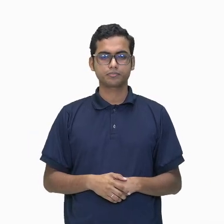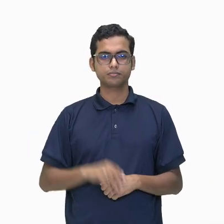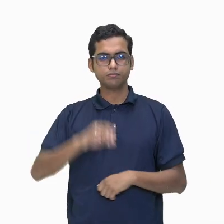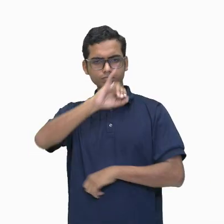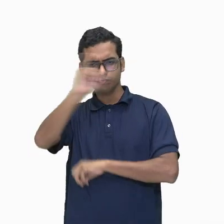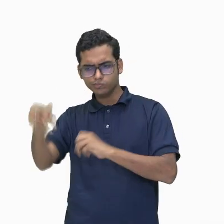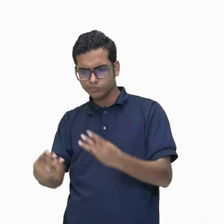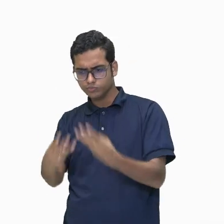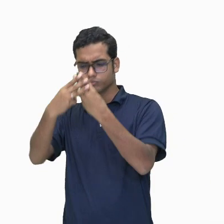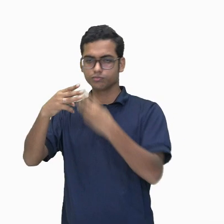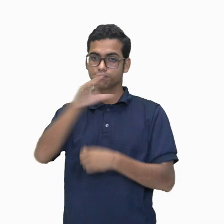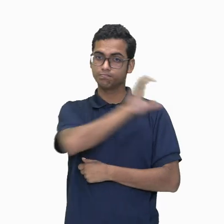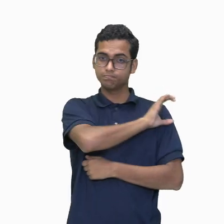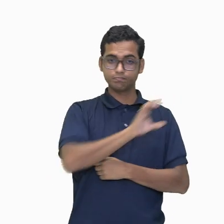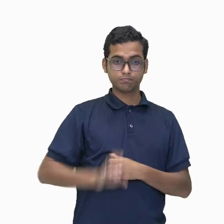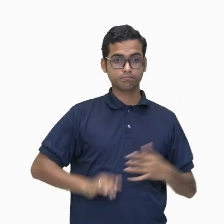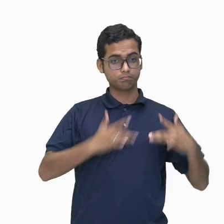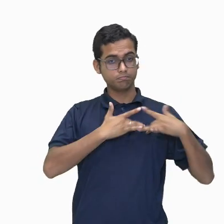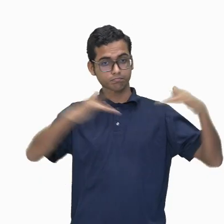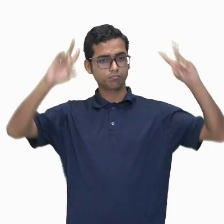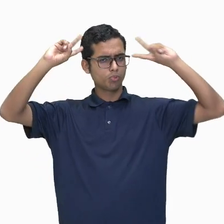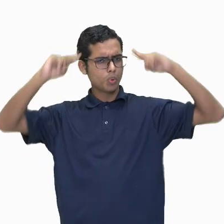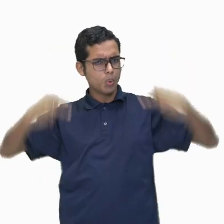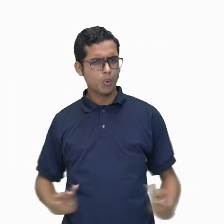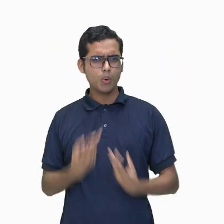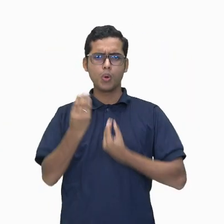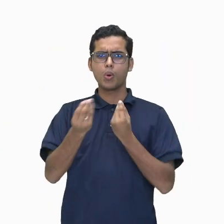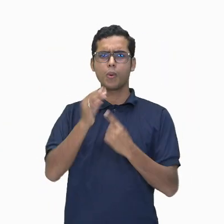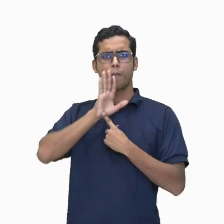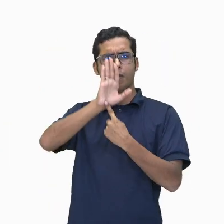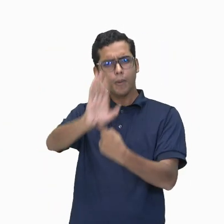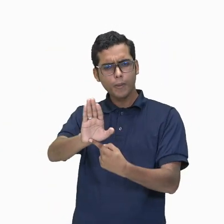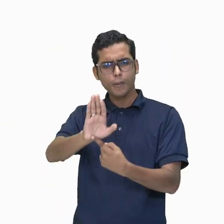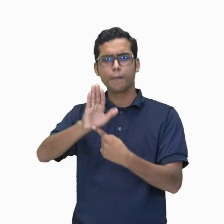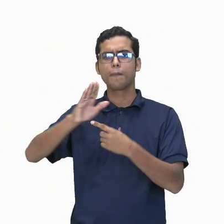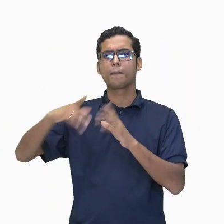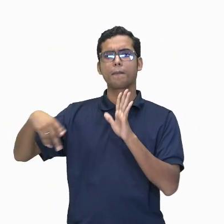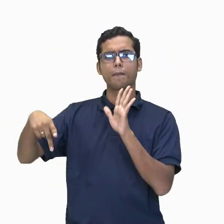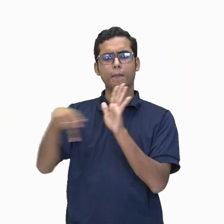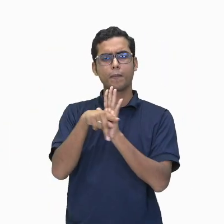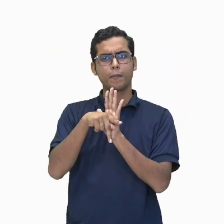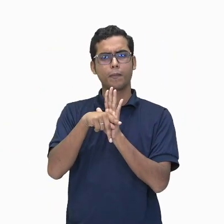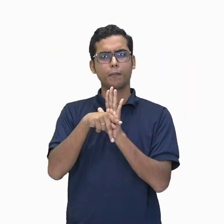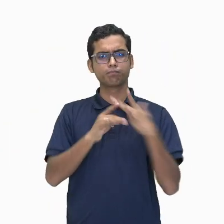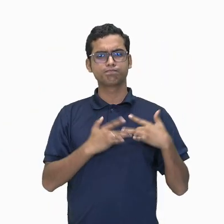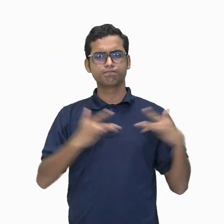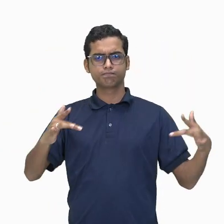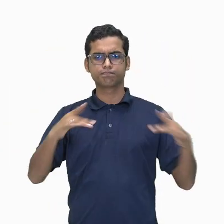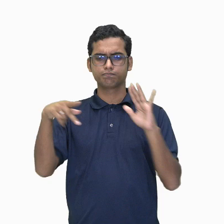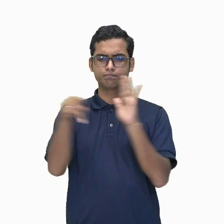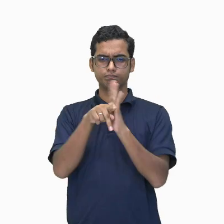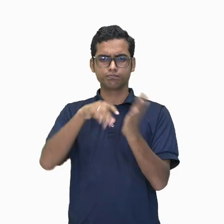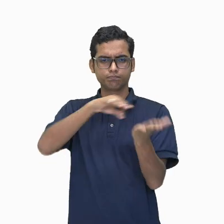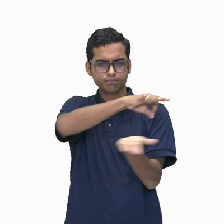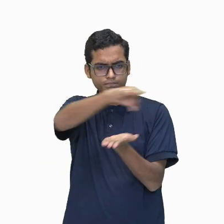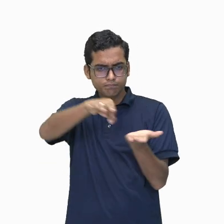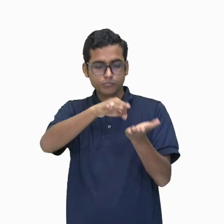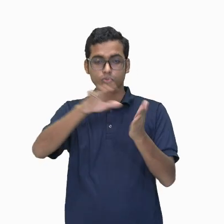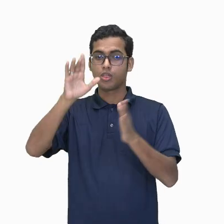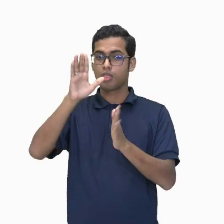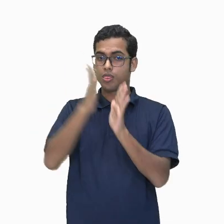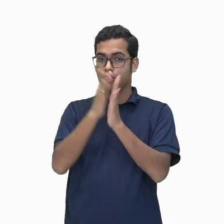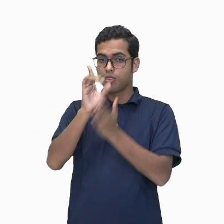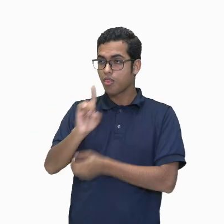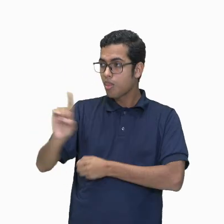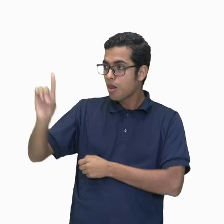cristianismo, a solidariedade humana é o reflexo da própria solidariedade divina. O Deus bíblico é aquele